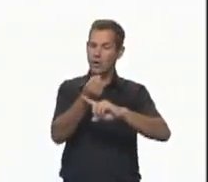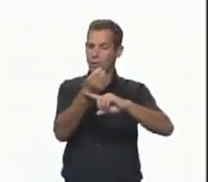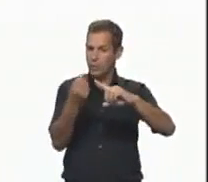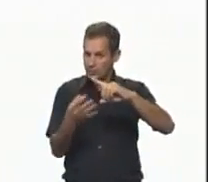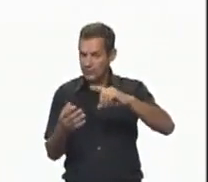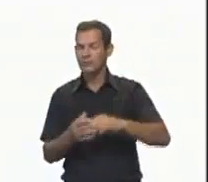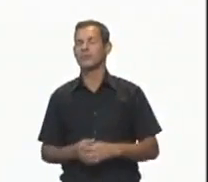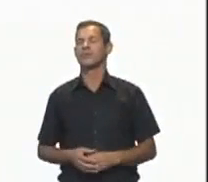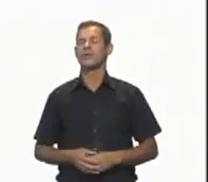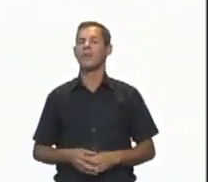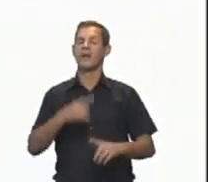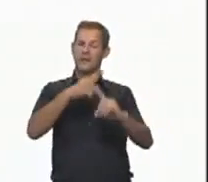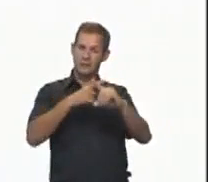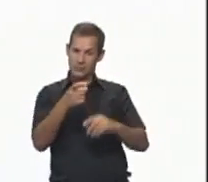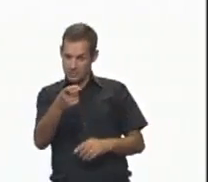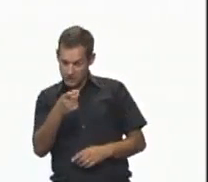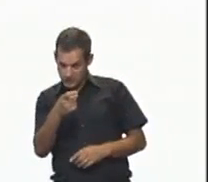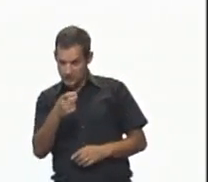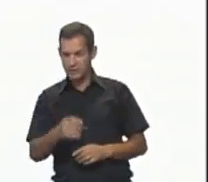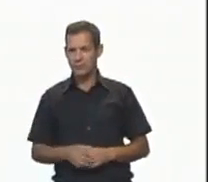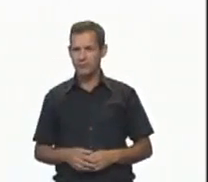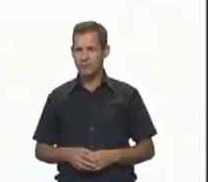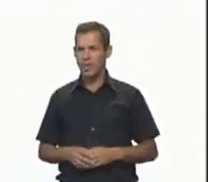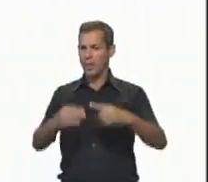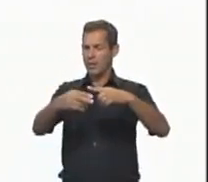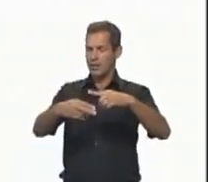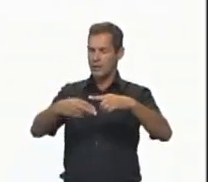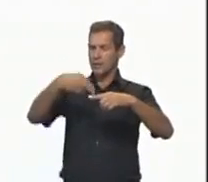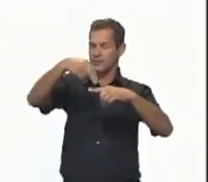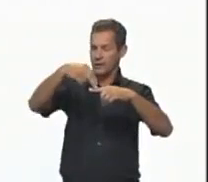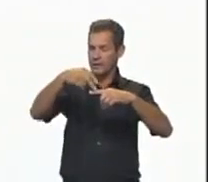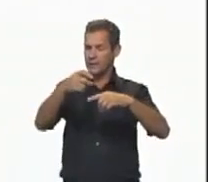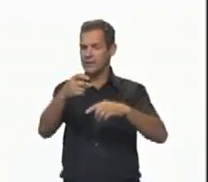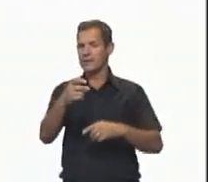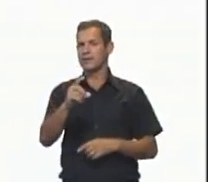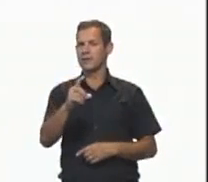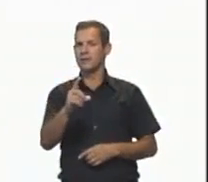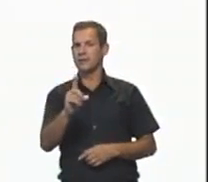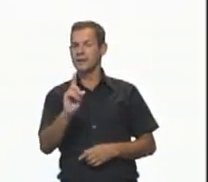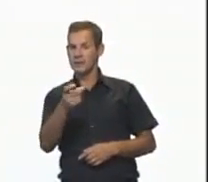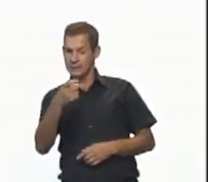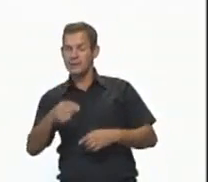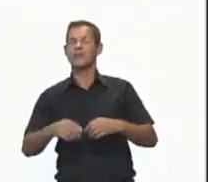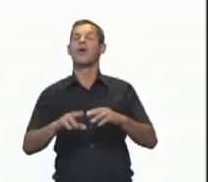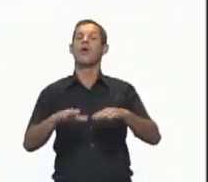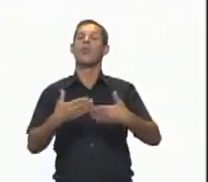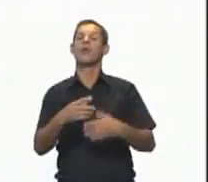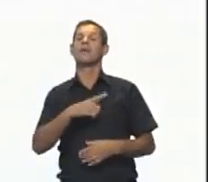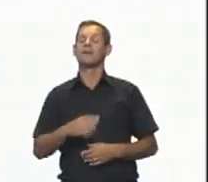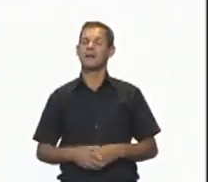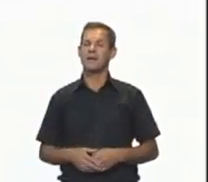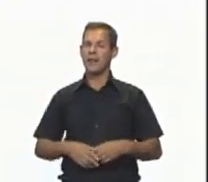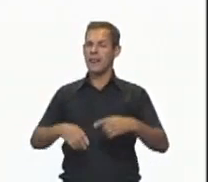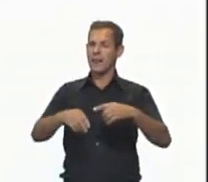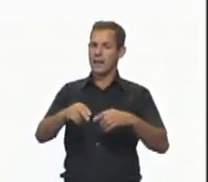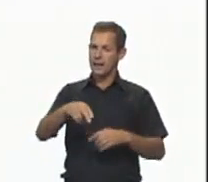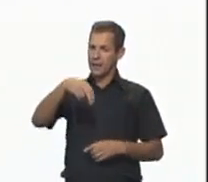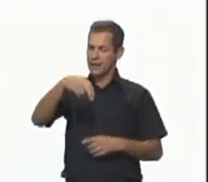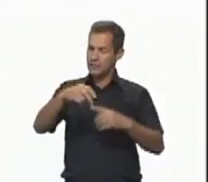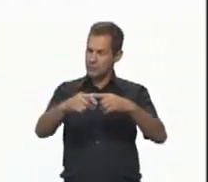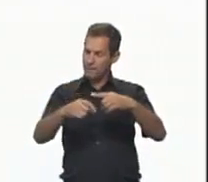função do tipo x elevado a n dx. Qual que é essa integral? É x elevado a n mais